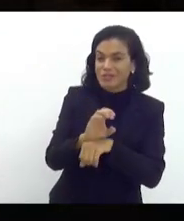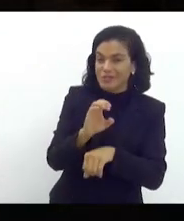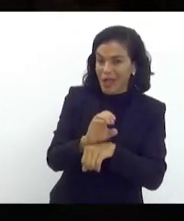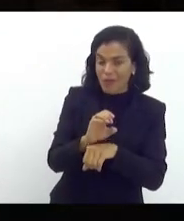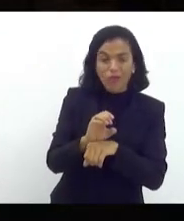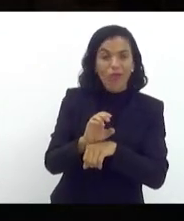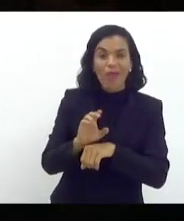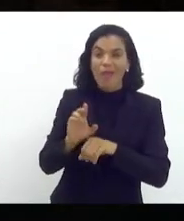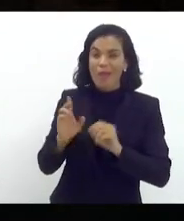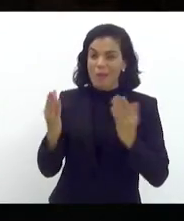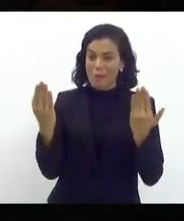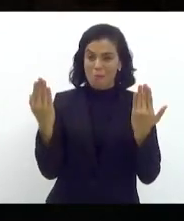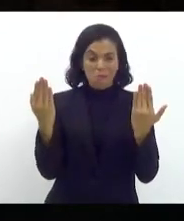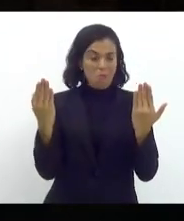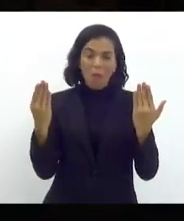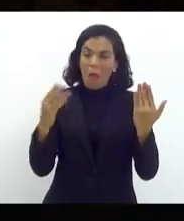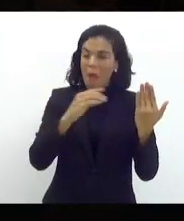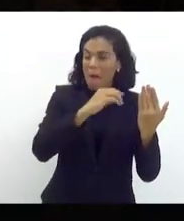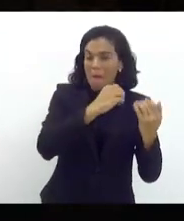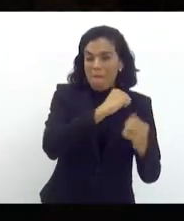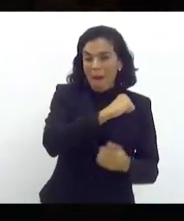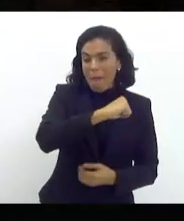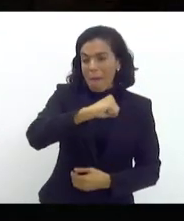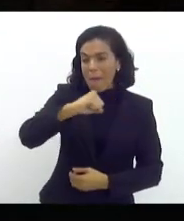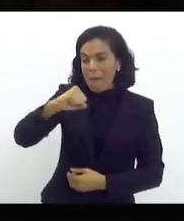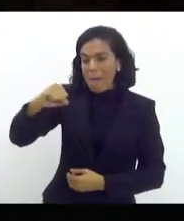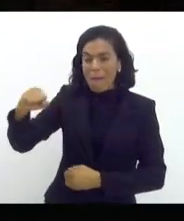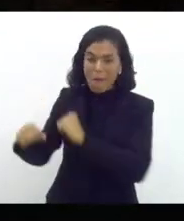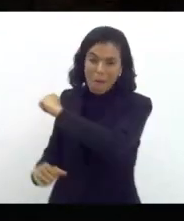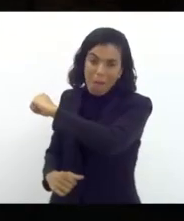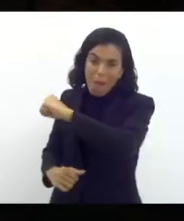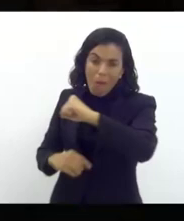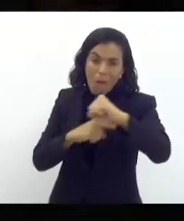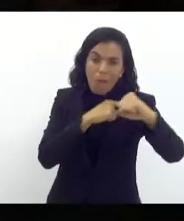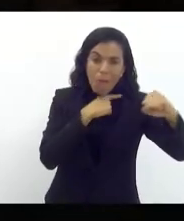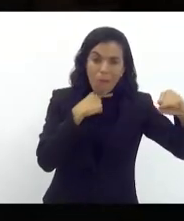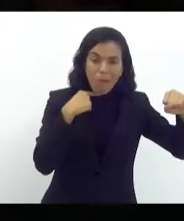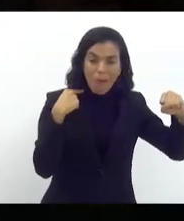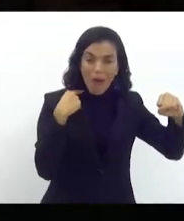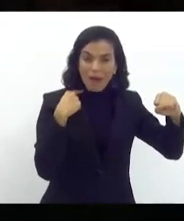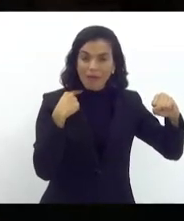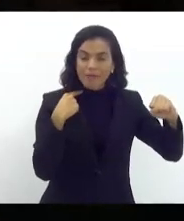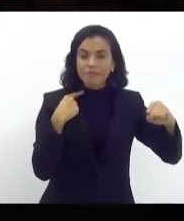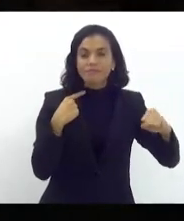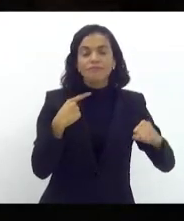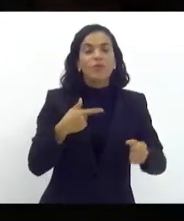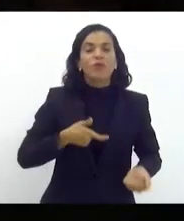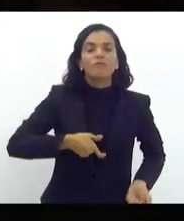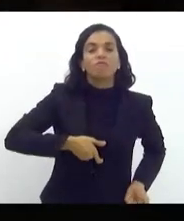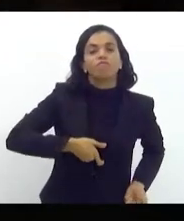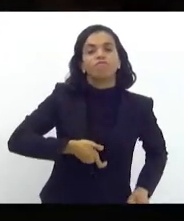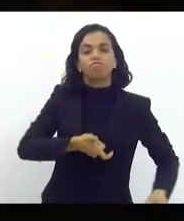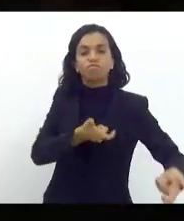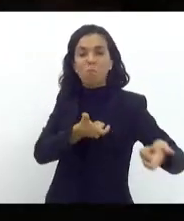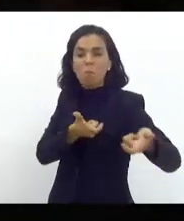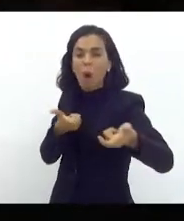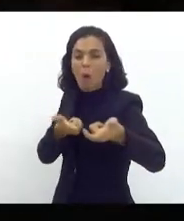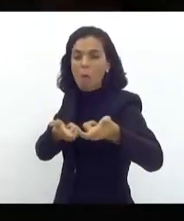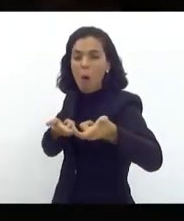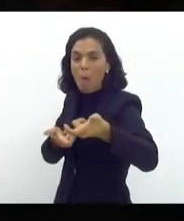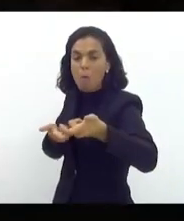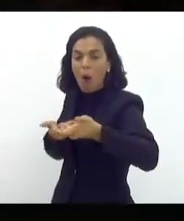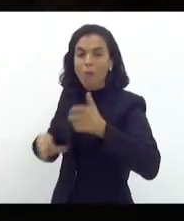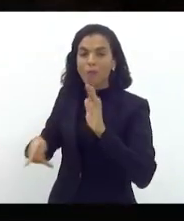protagonizaram chacinas cometidas pelo braço armado do estado é